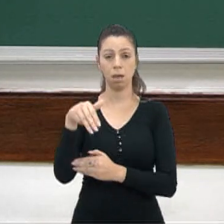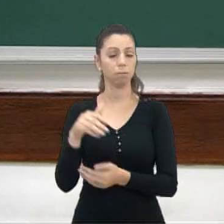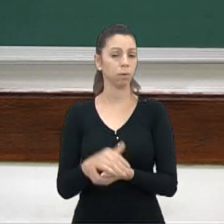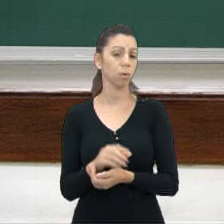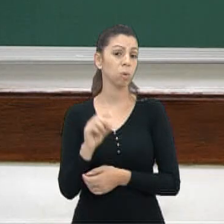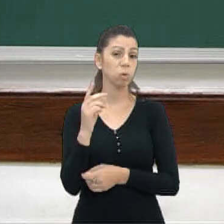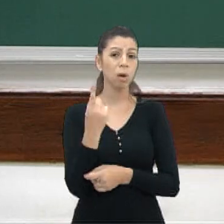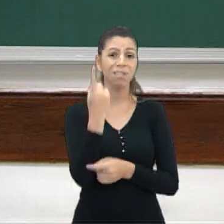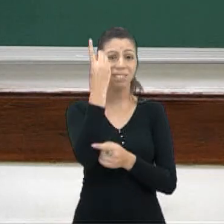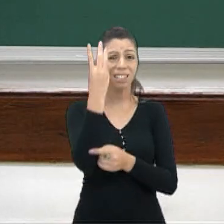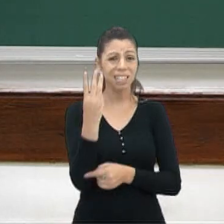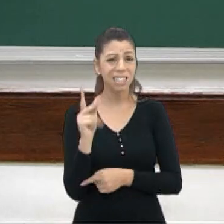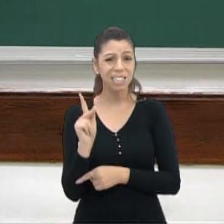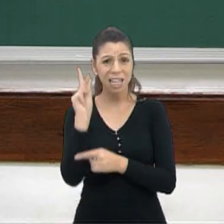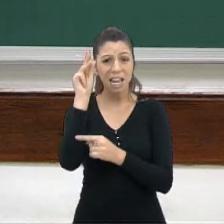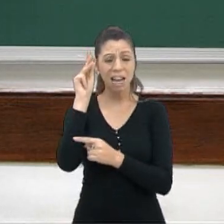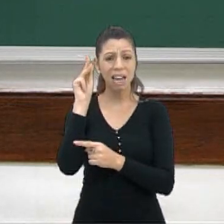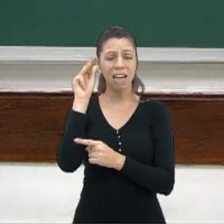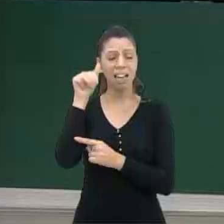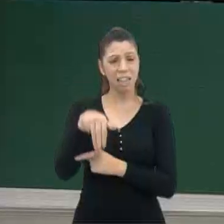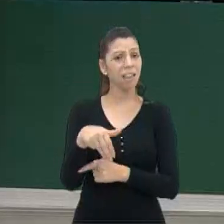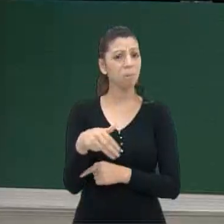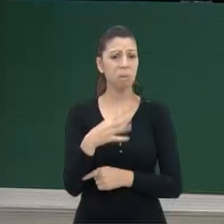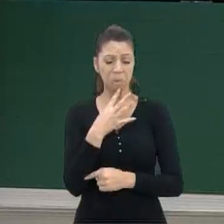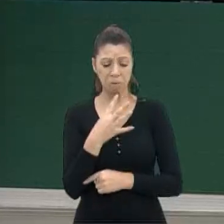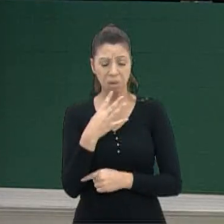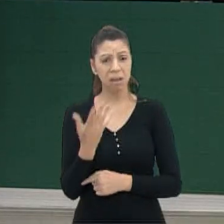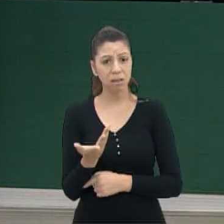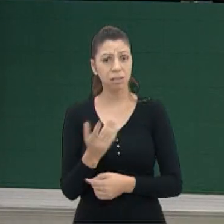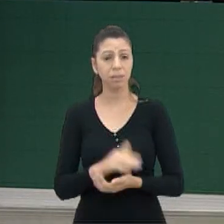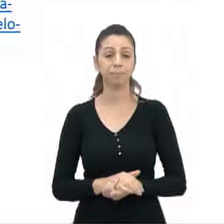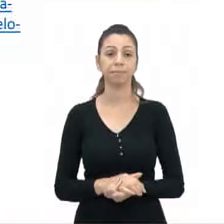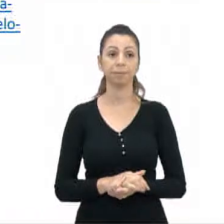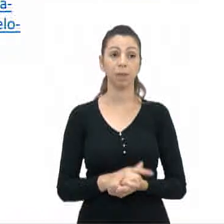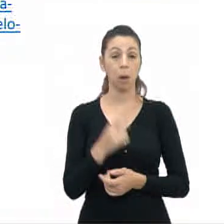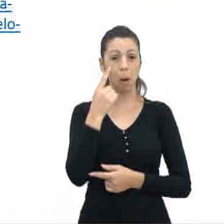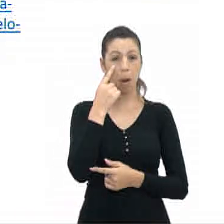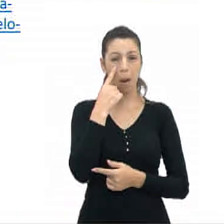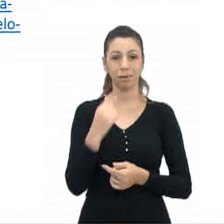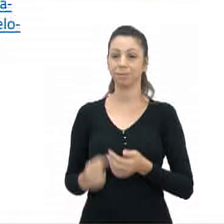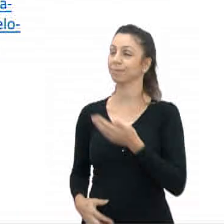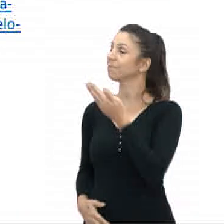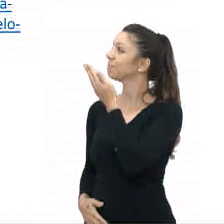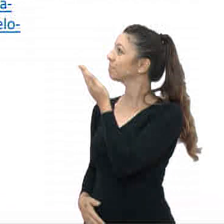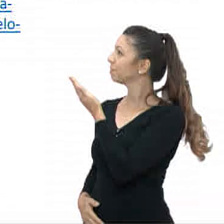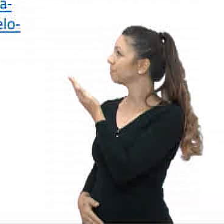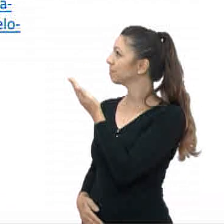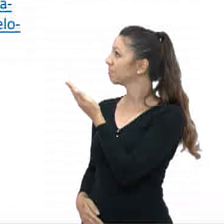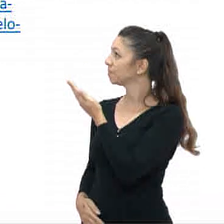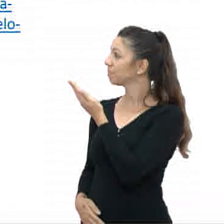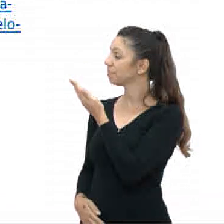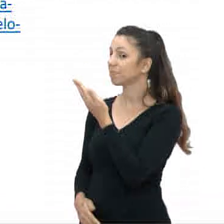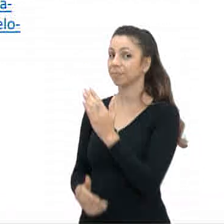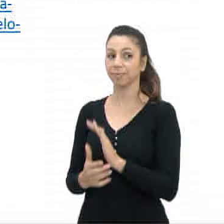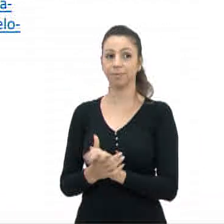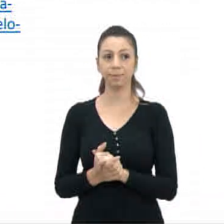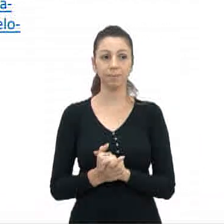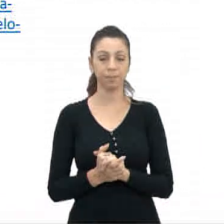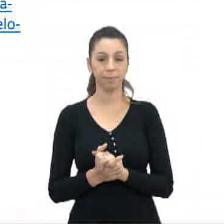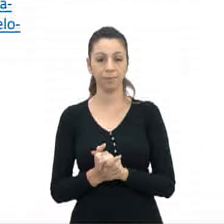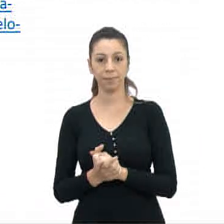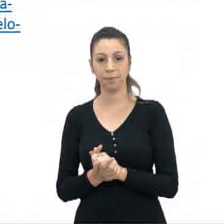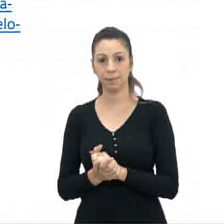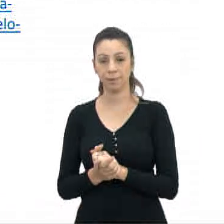13 quilômetros? Bem, coloquei umas imagens sobre a escavação. Então, temos um